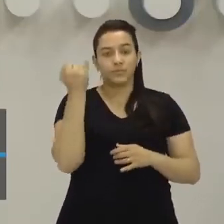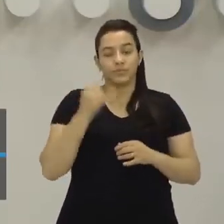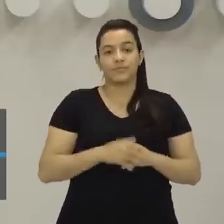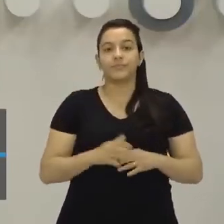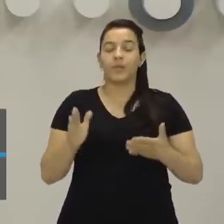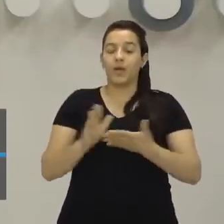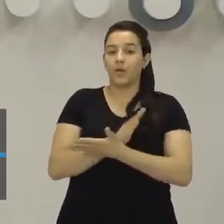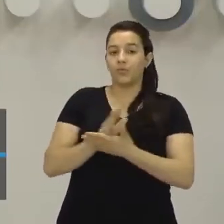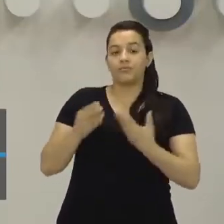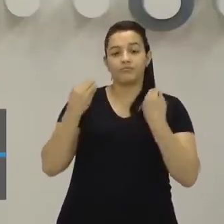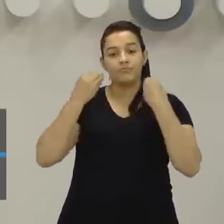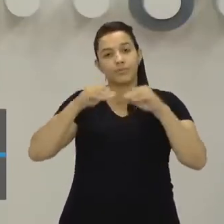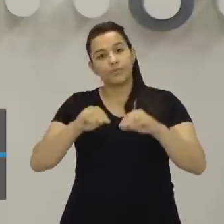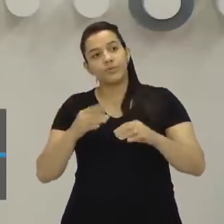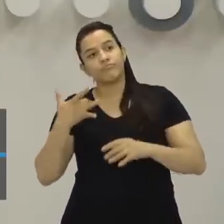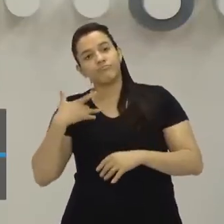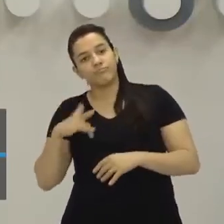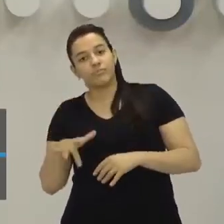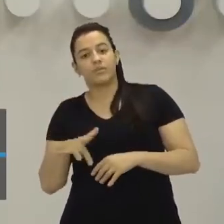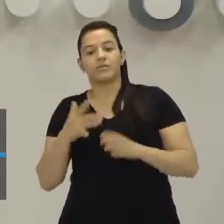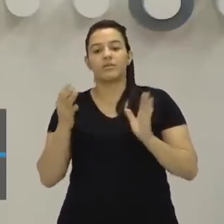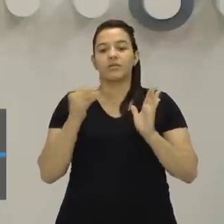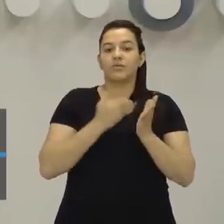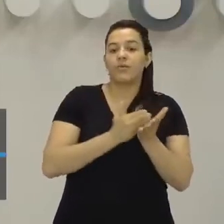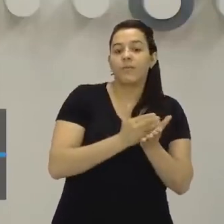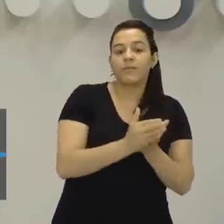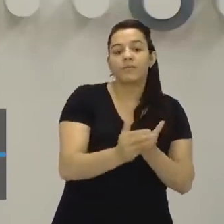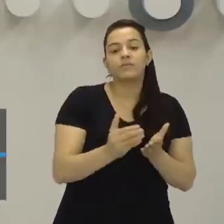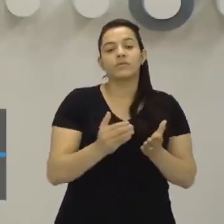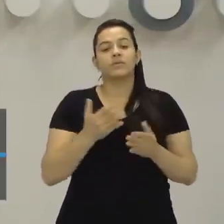alguns colocaram, infelizmente, já começar nessa parte